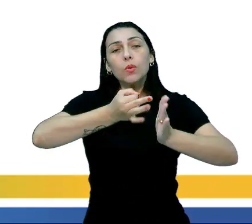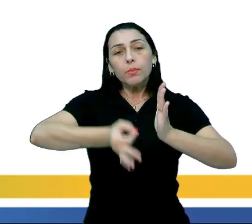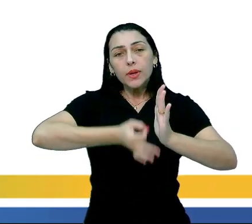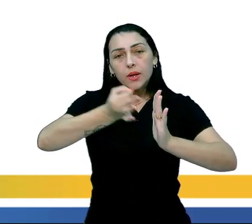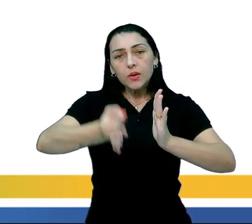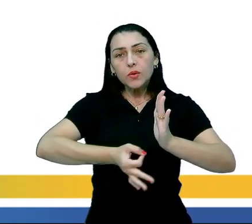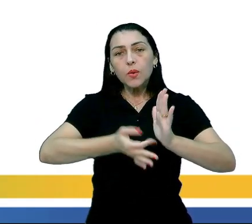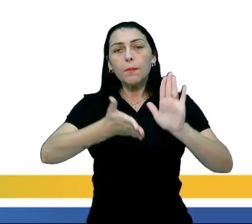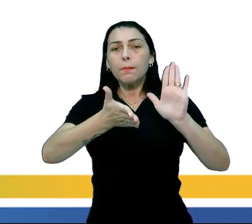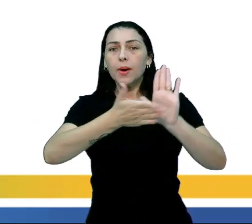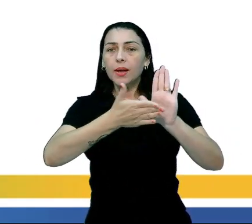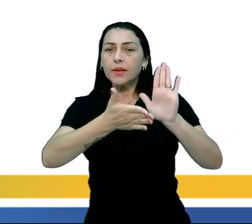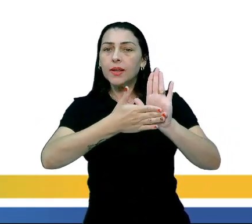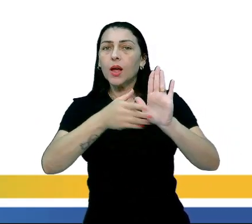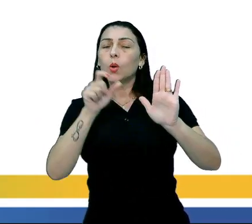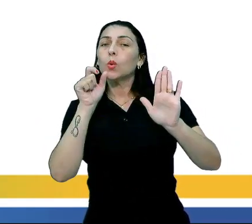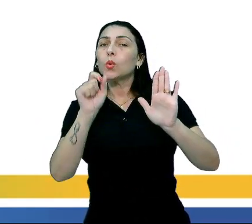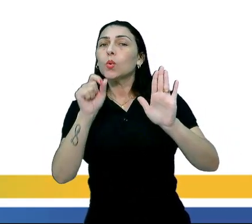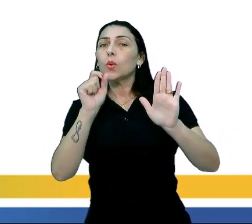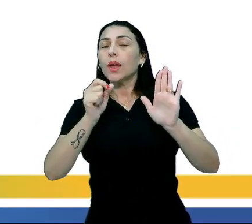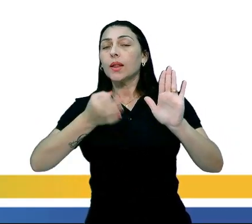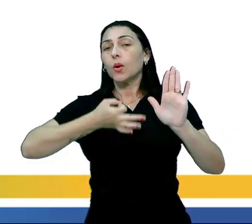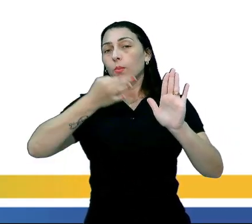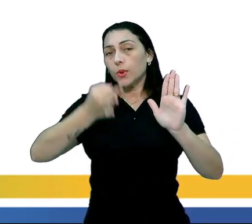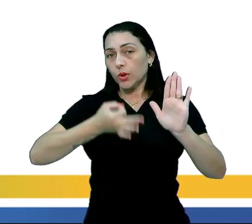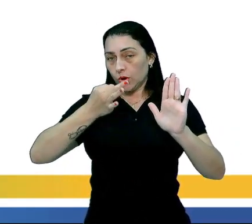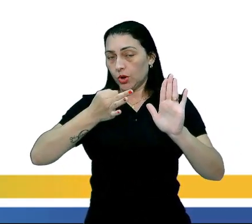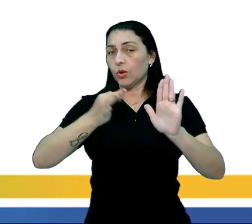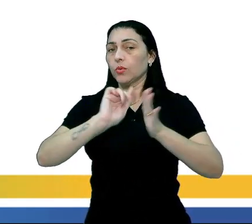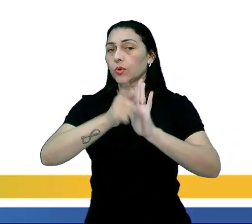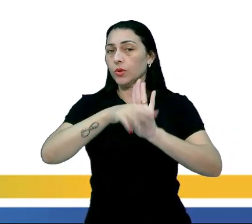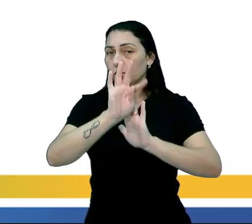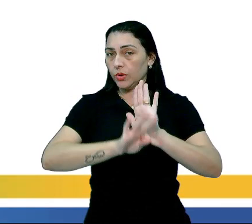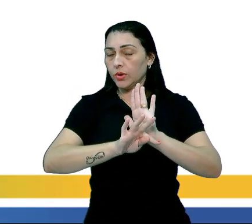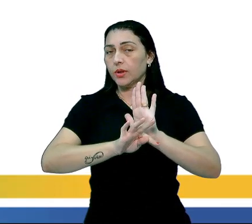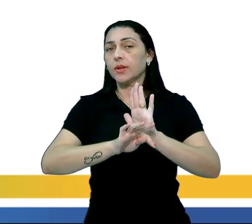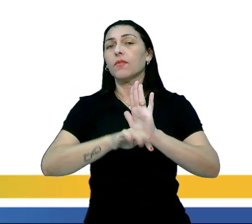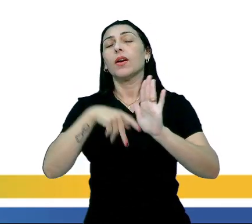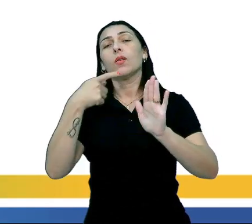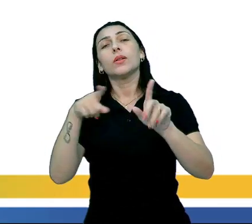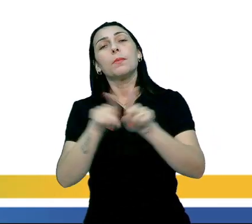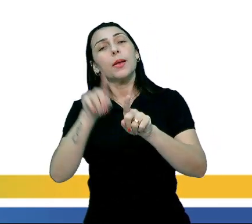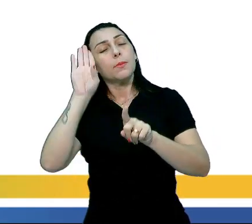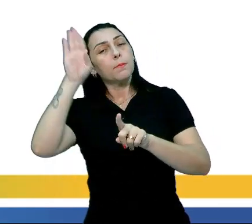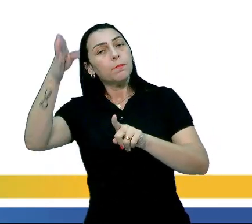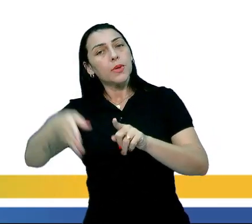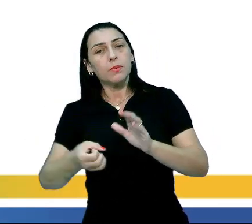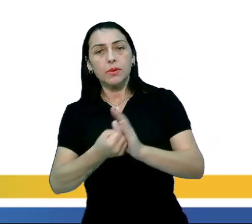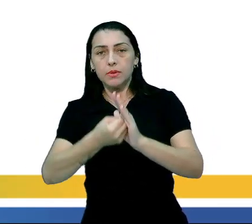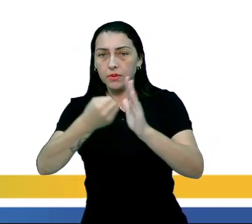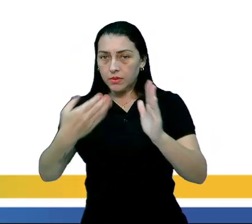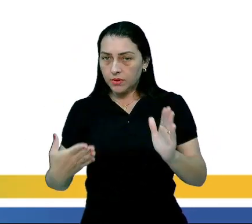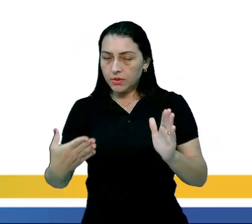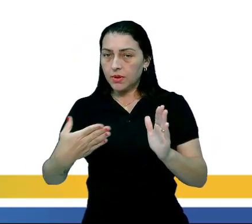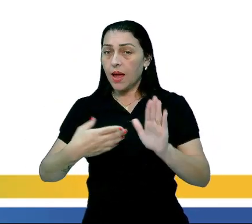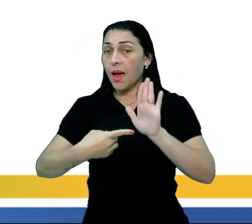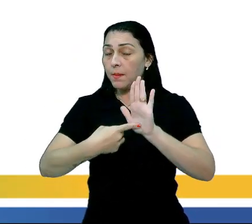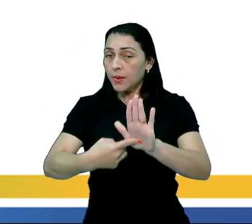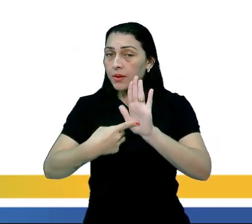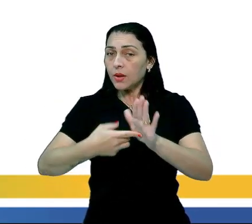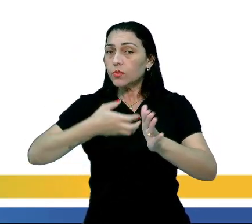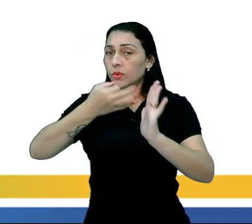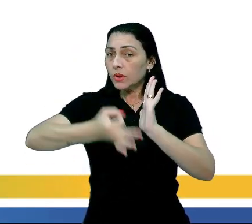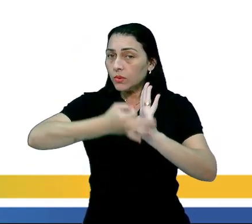de argumentos. Olha só, ele disse que é um gênero textual e ele disse que uma das principais características é a apresentação